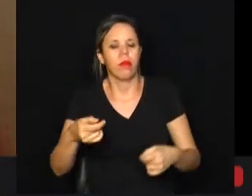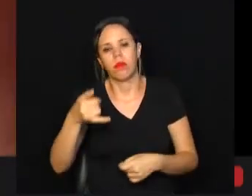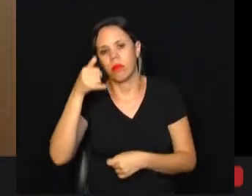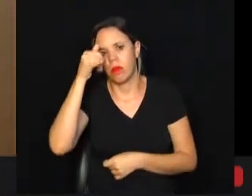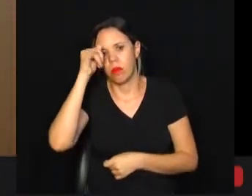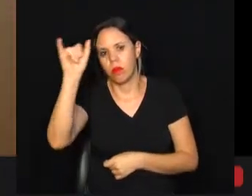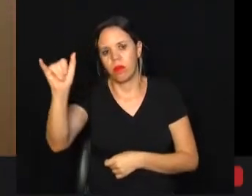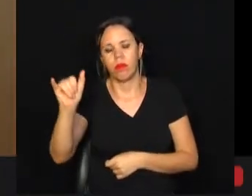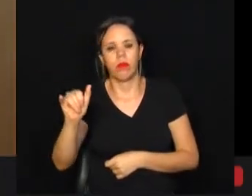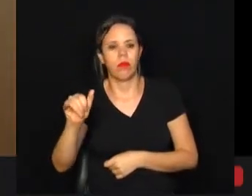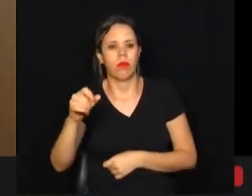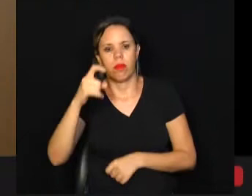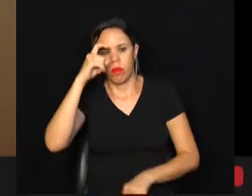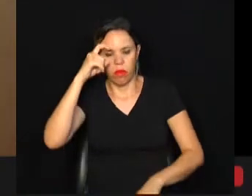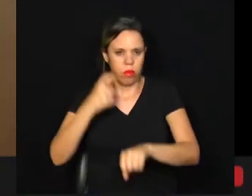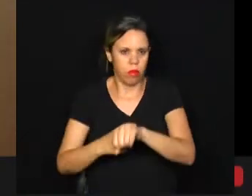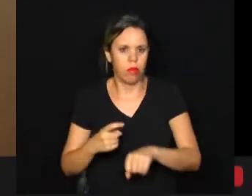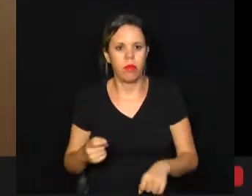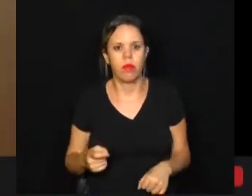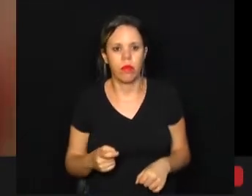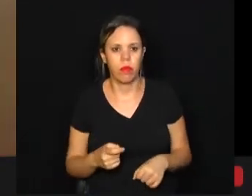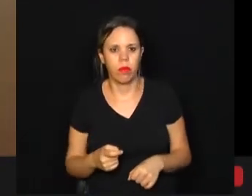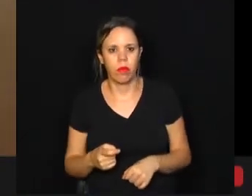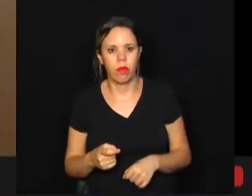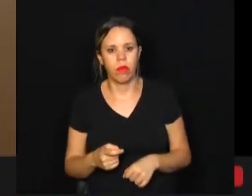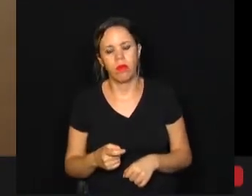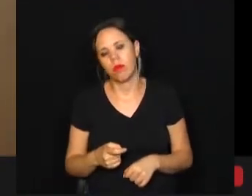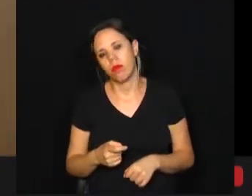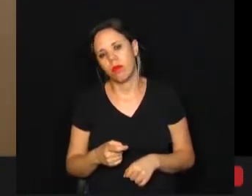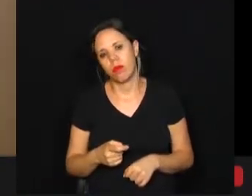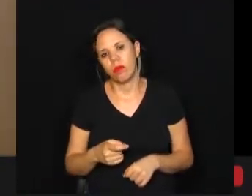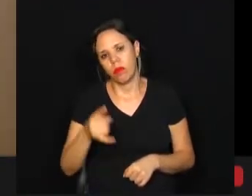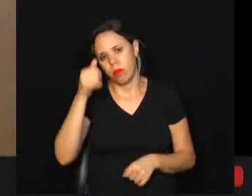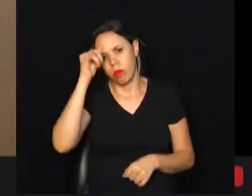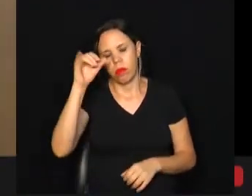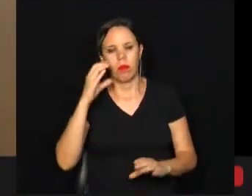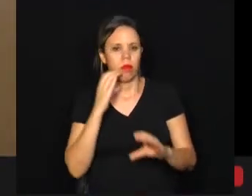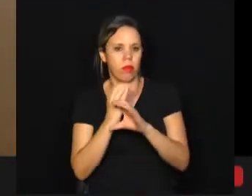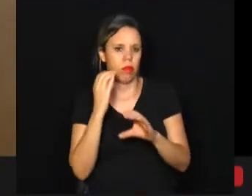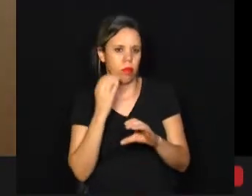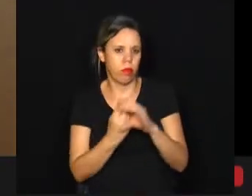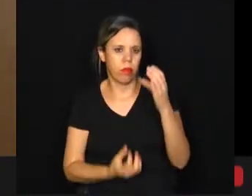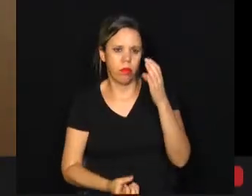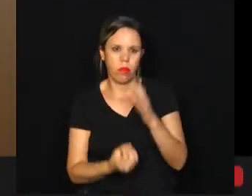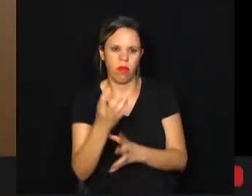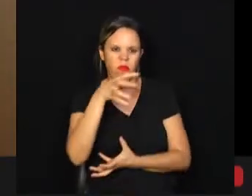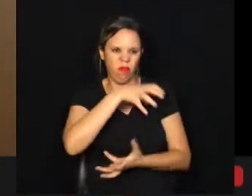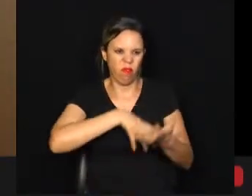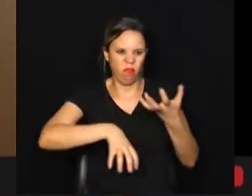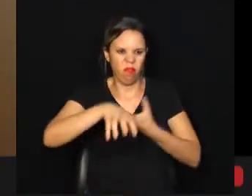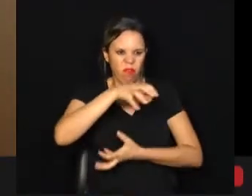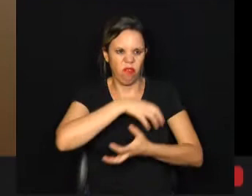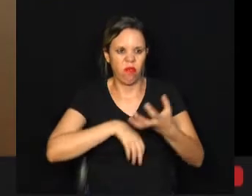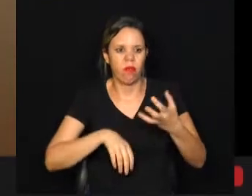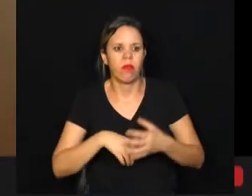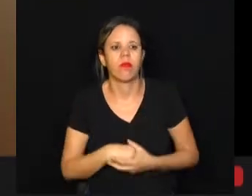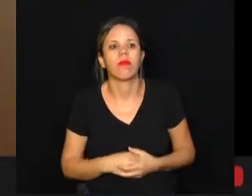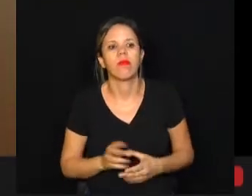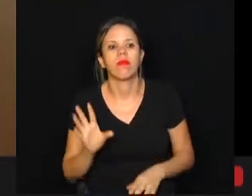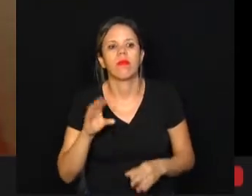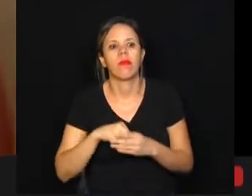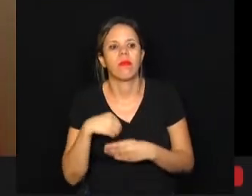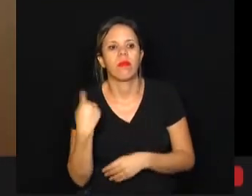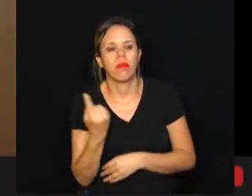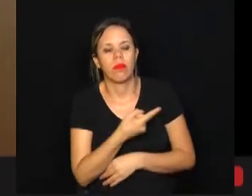à ignorância, de combate ao desentendimento que gera conflito. Então, isto tudo está dentro de